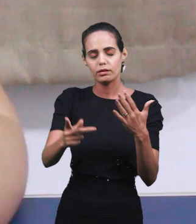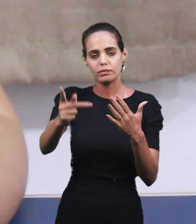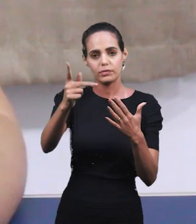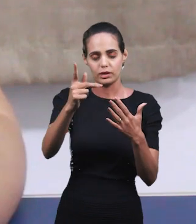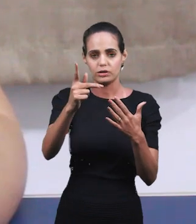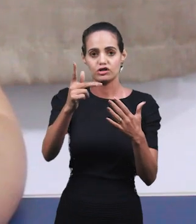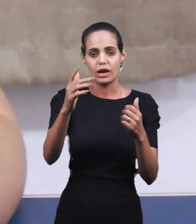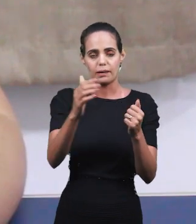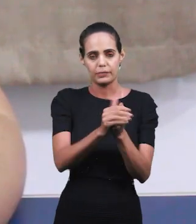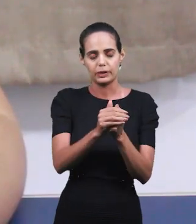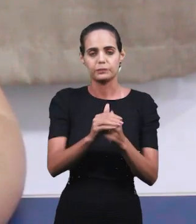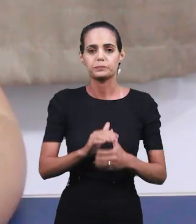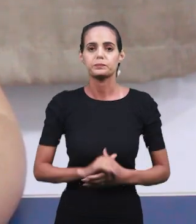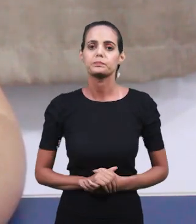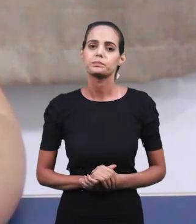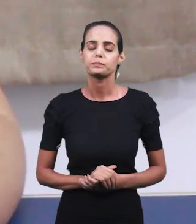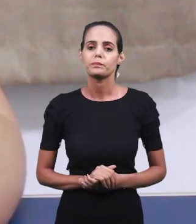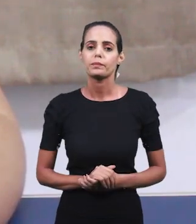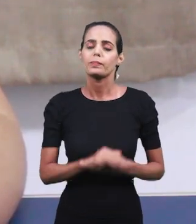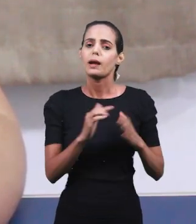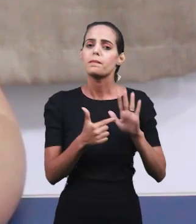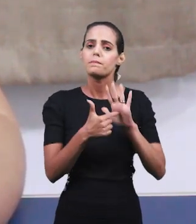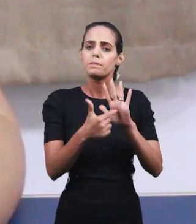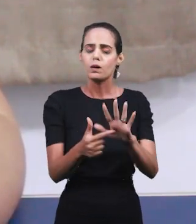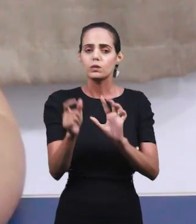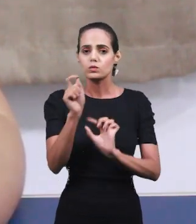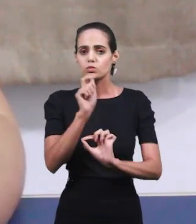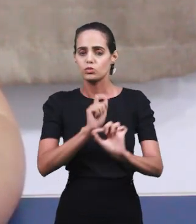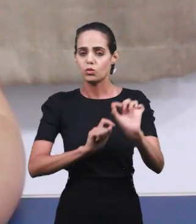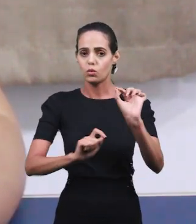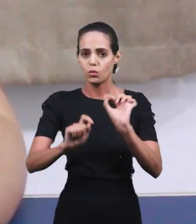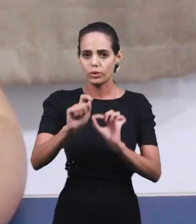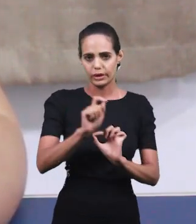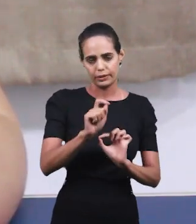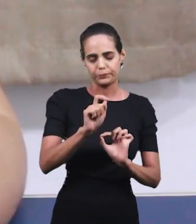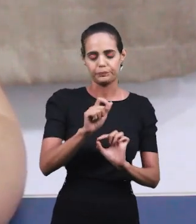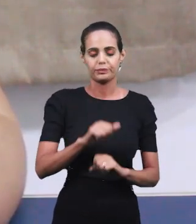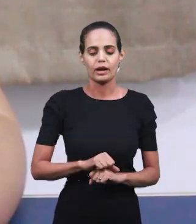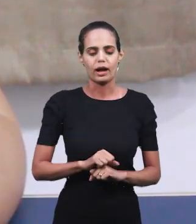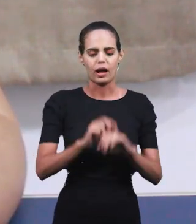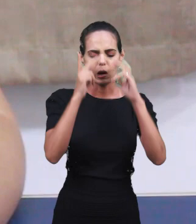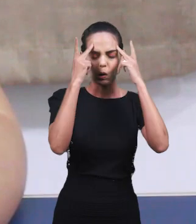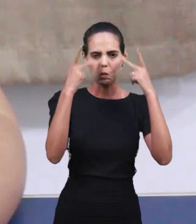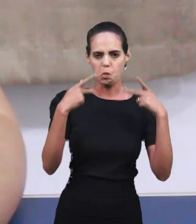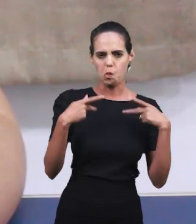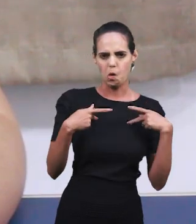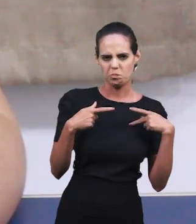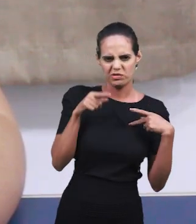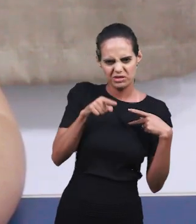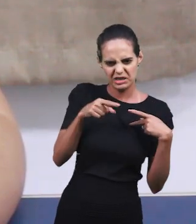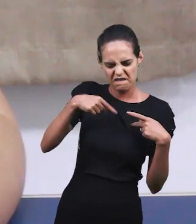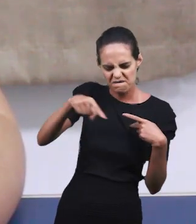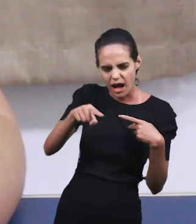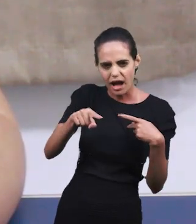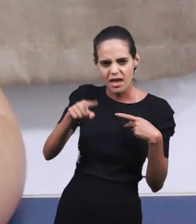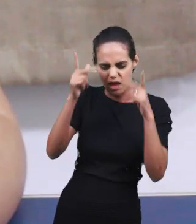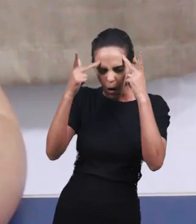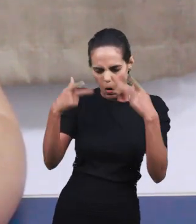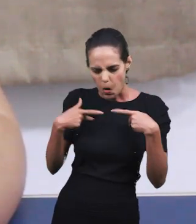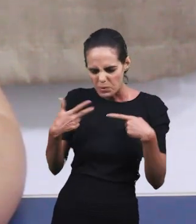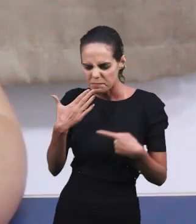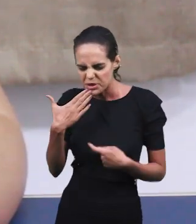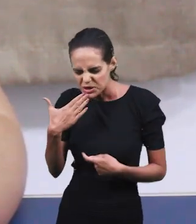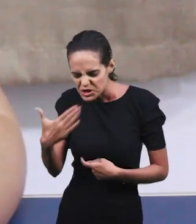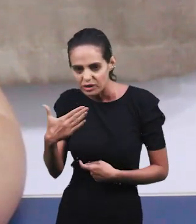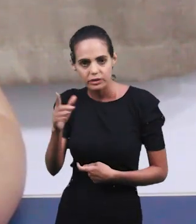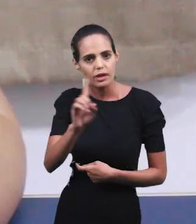Esse princípio, irmãos, ele vem a combater a mediação humana. Através do sangue de Jesus,